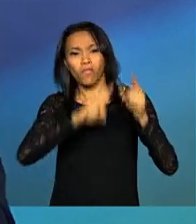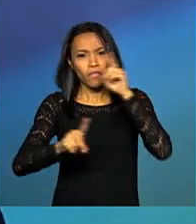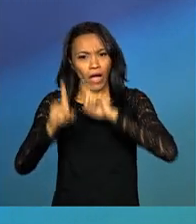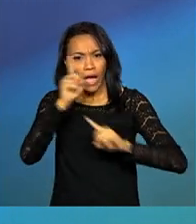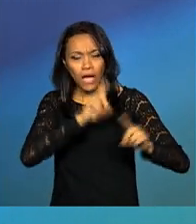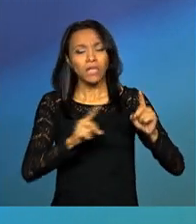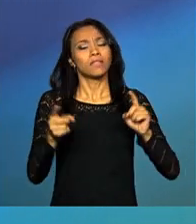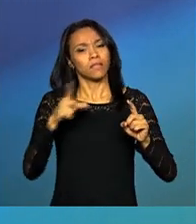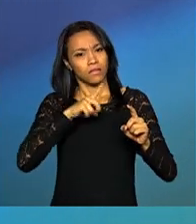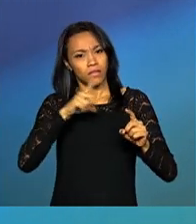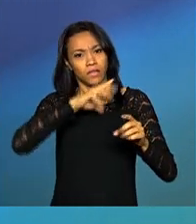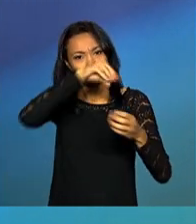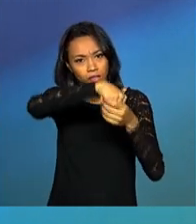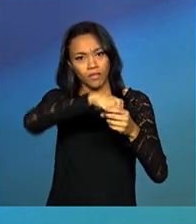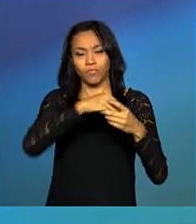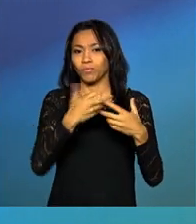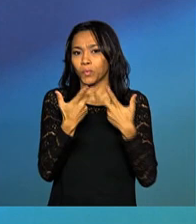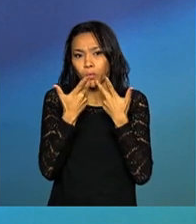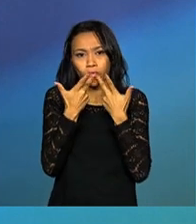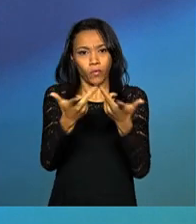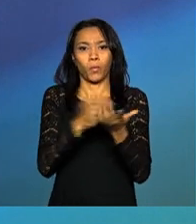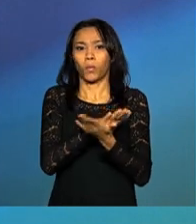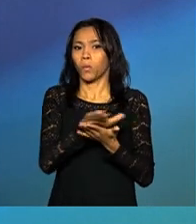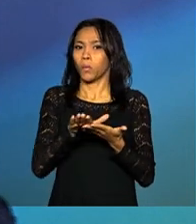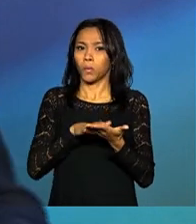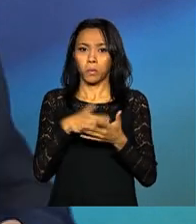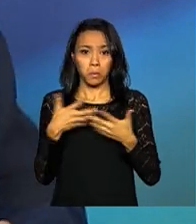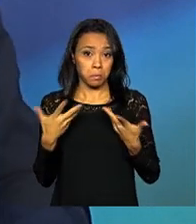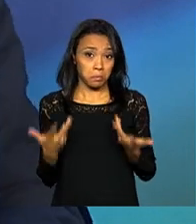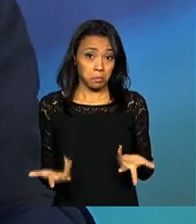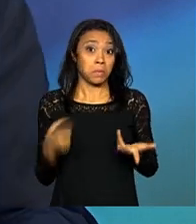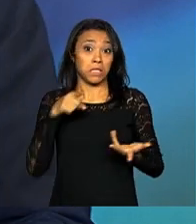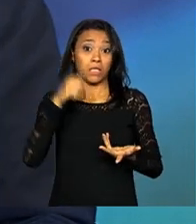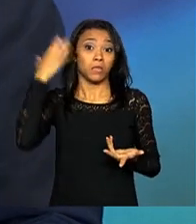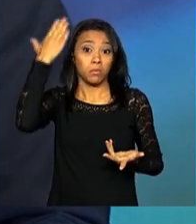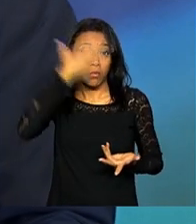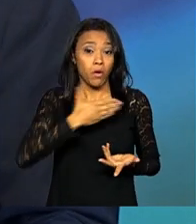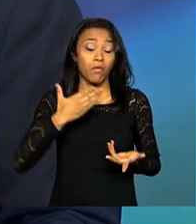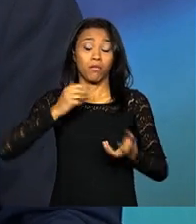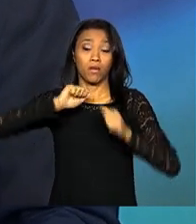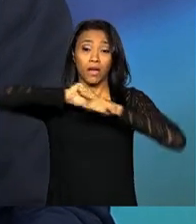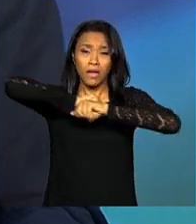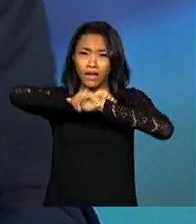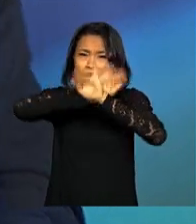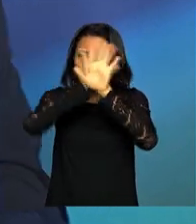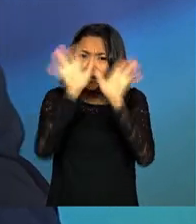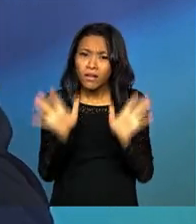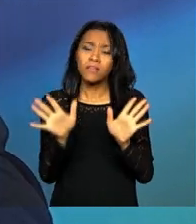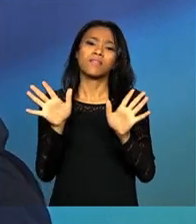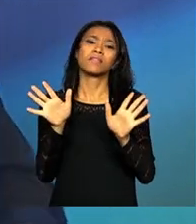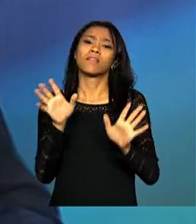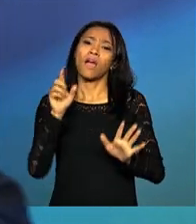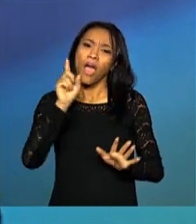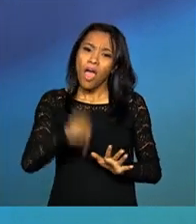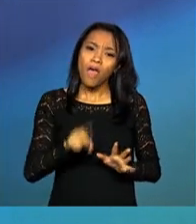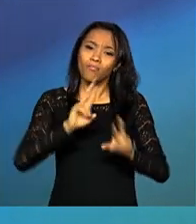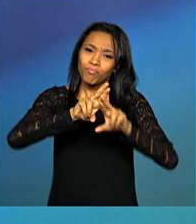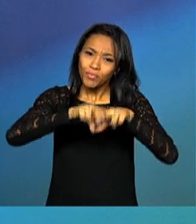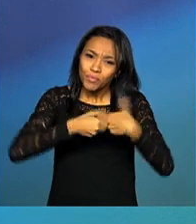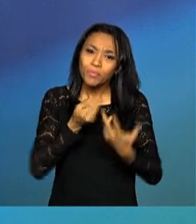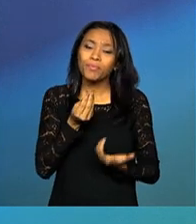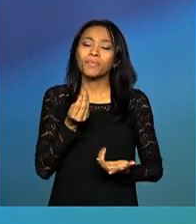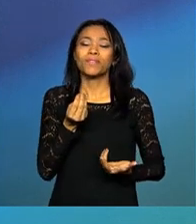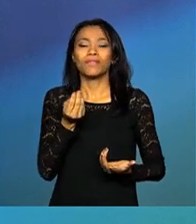pela defesa. Isso nos mostra com muita clareza, e essa é a razão da tristeza e da